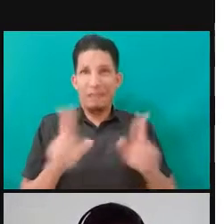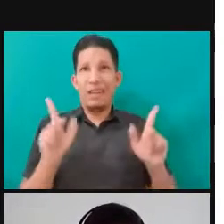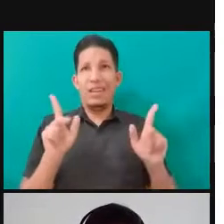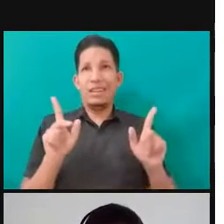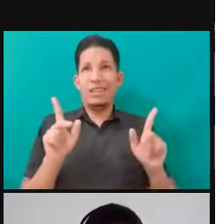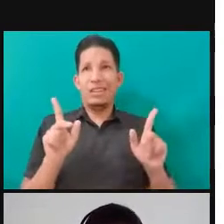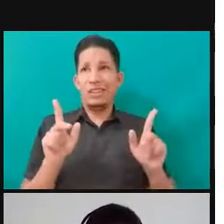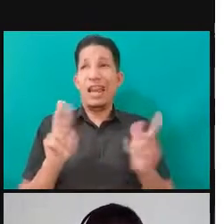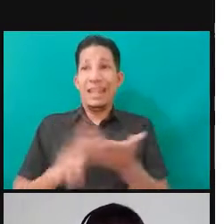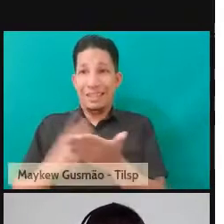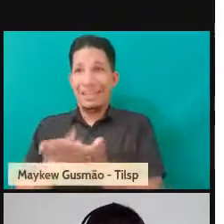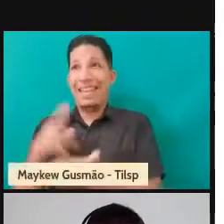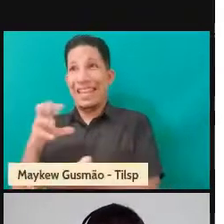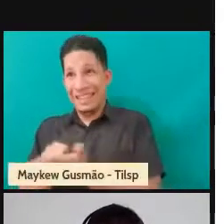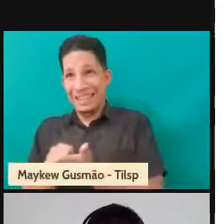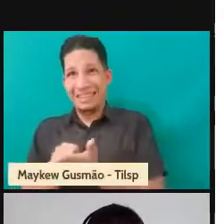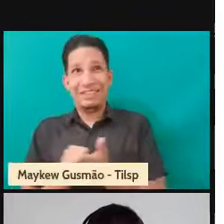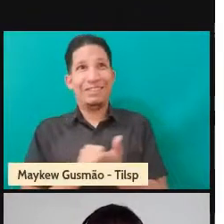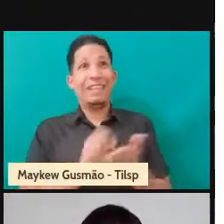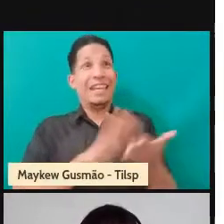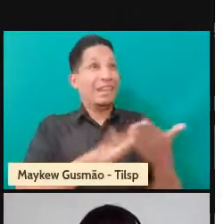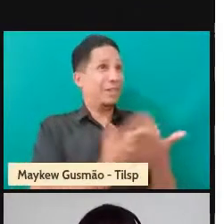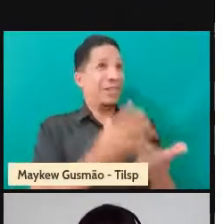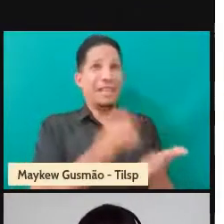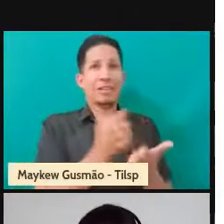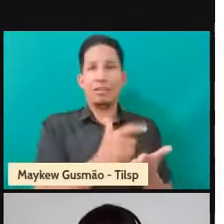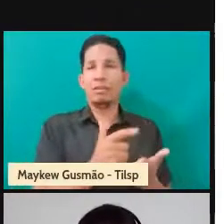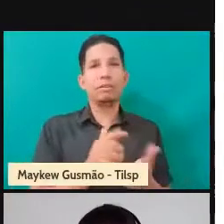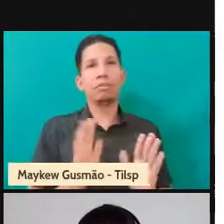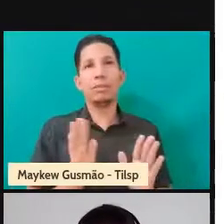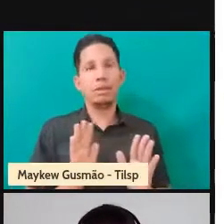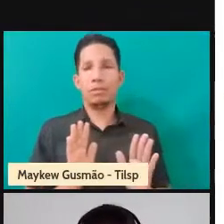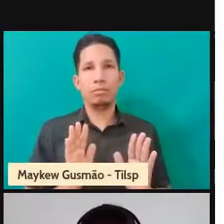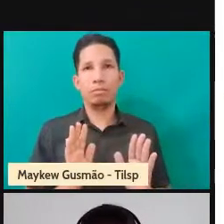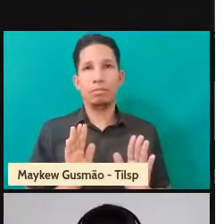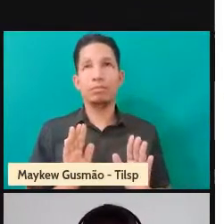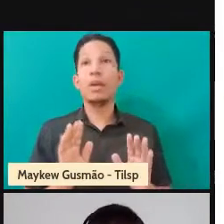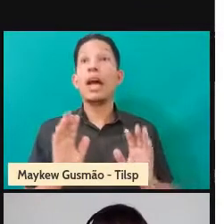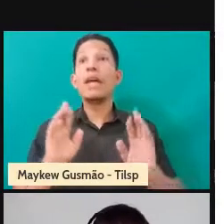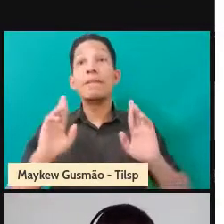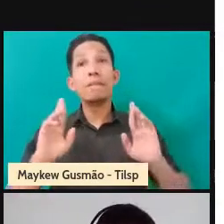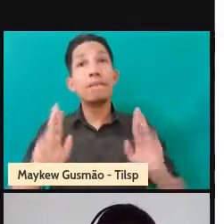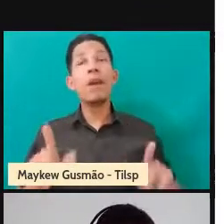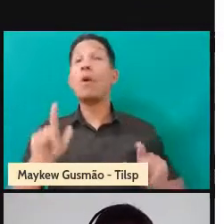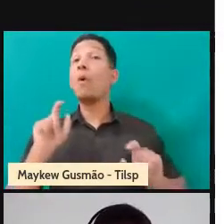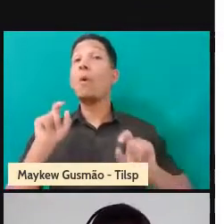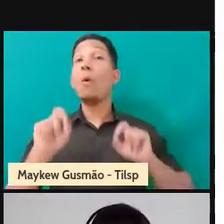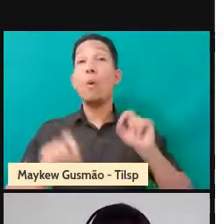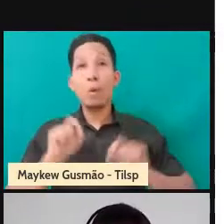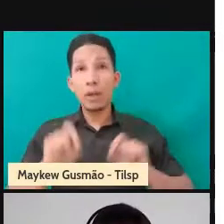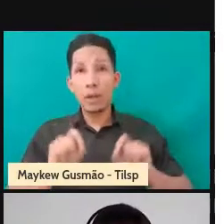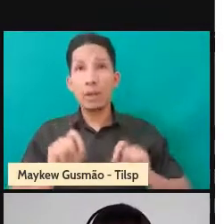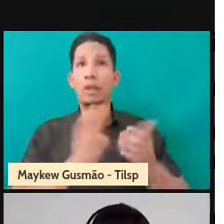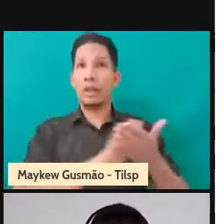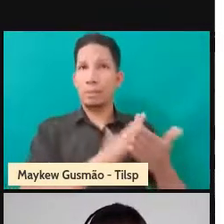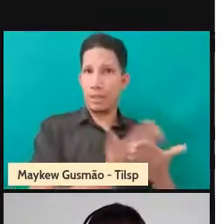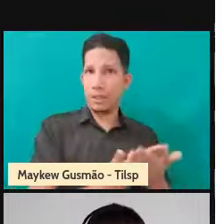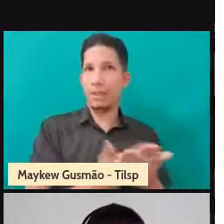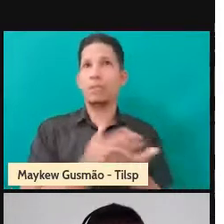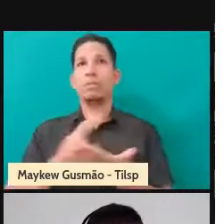diferenciador. Na verdade, o que diferencia as duas atividades, a interpretação e a